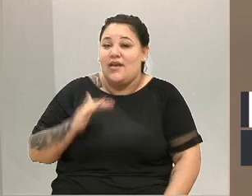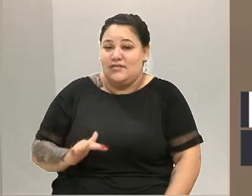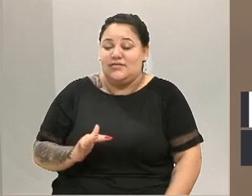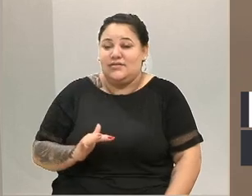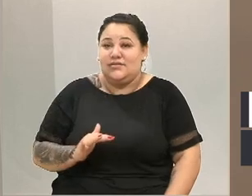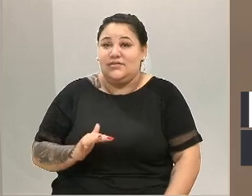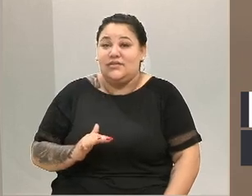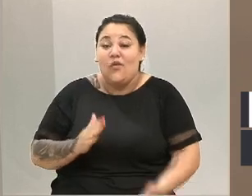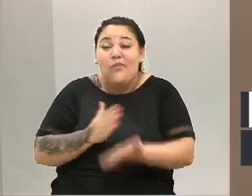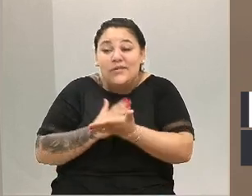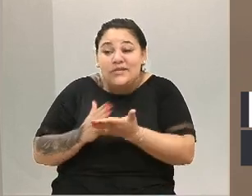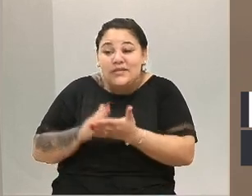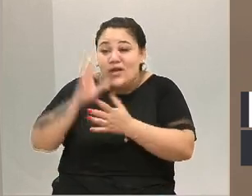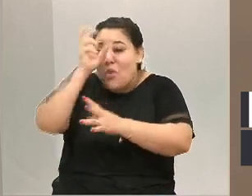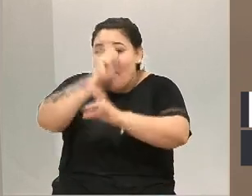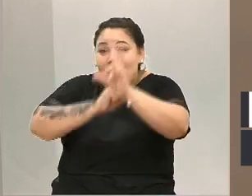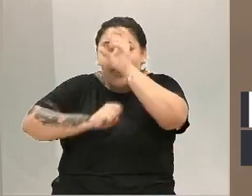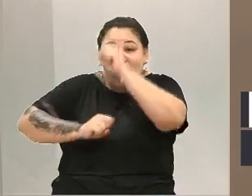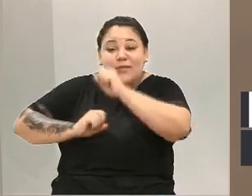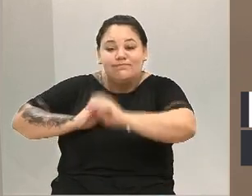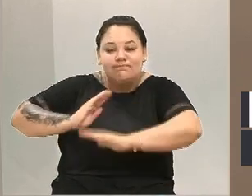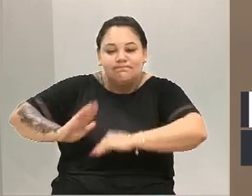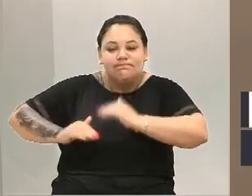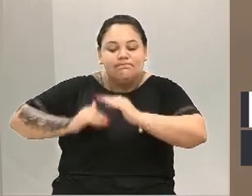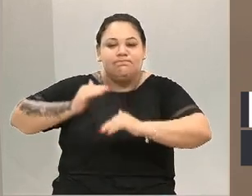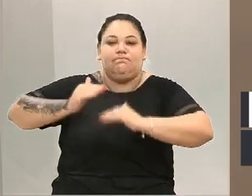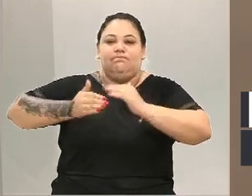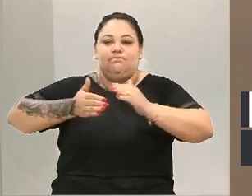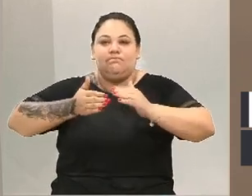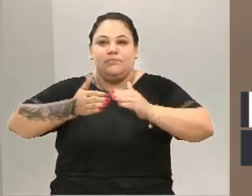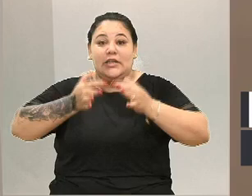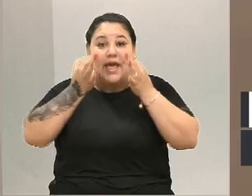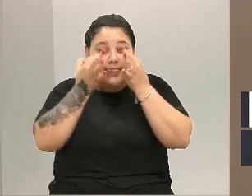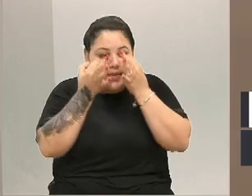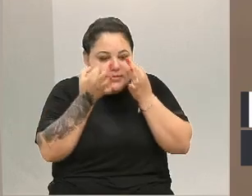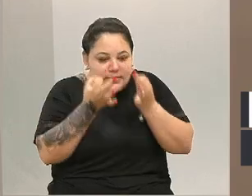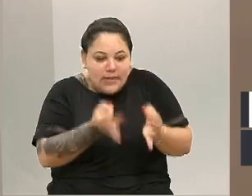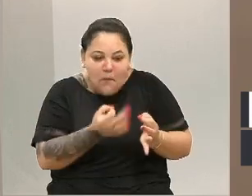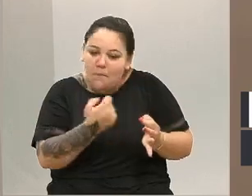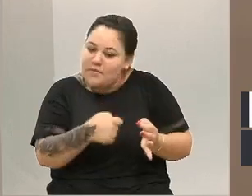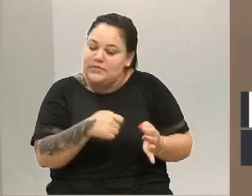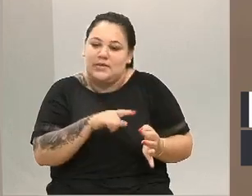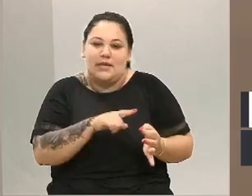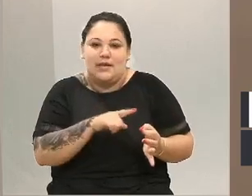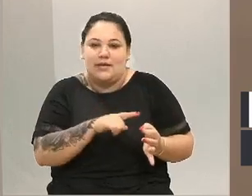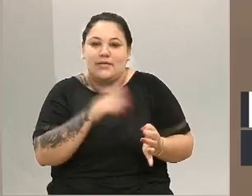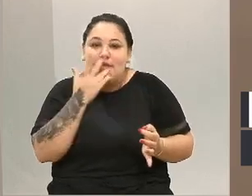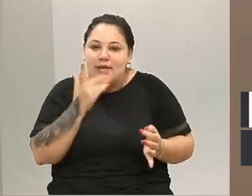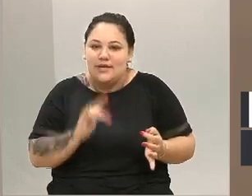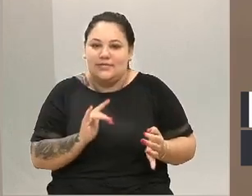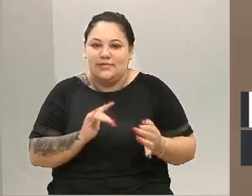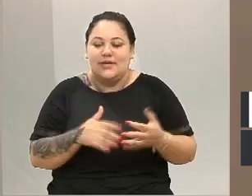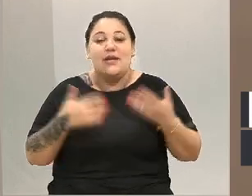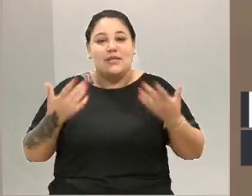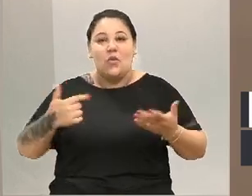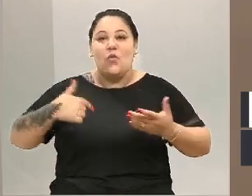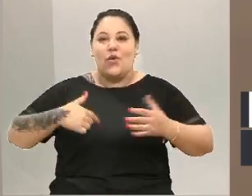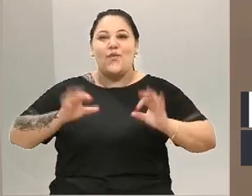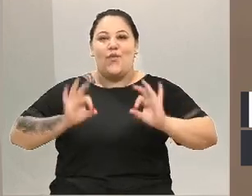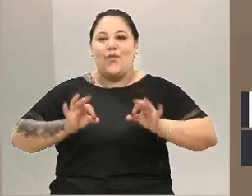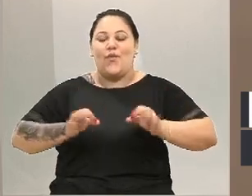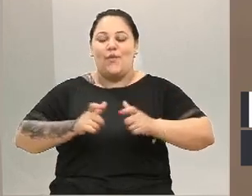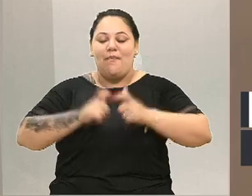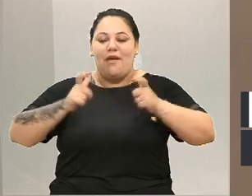fase de aprendizagem e que a concentração é indispensável. Então, concordo com a maioria dos